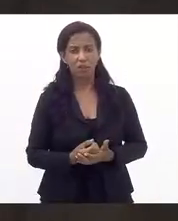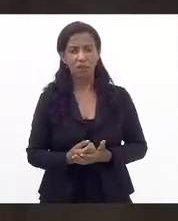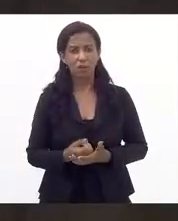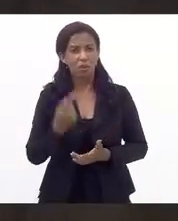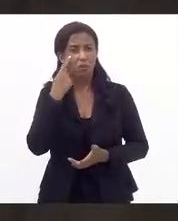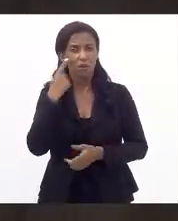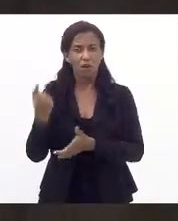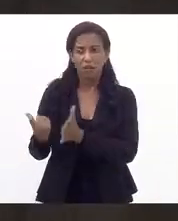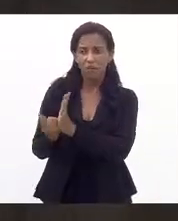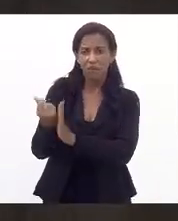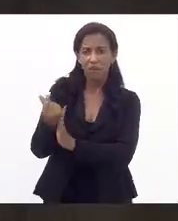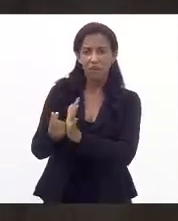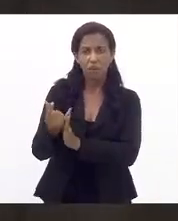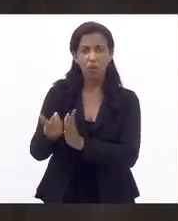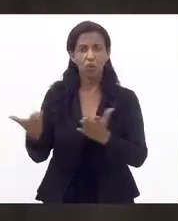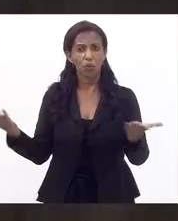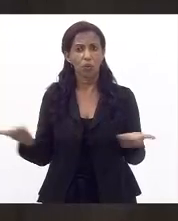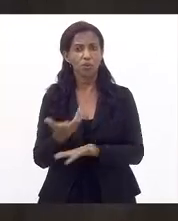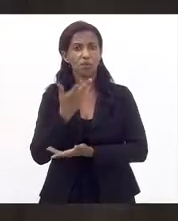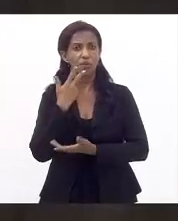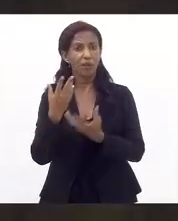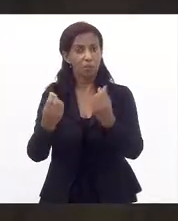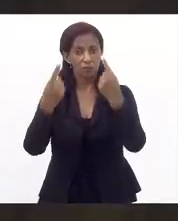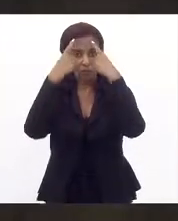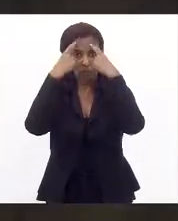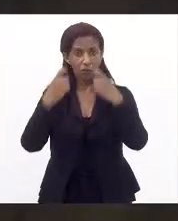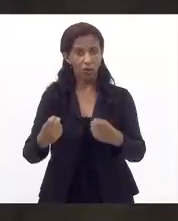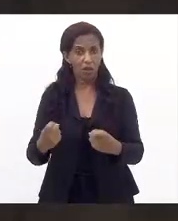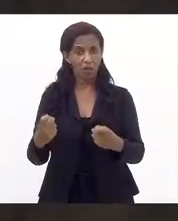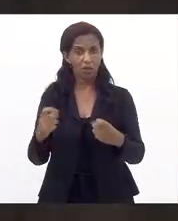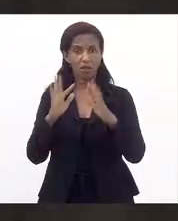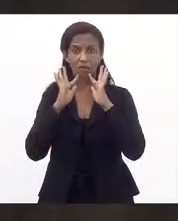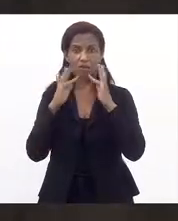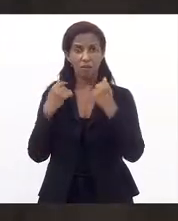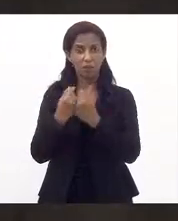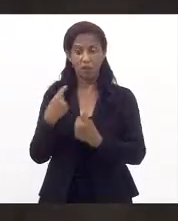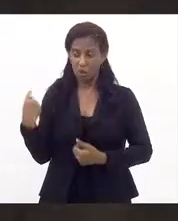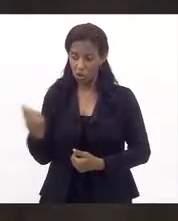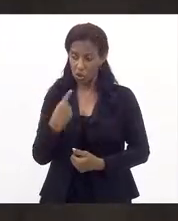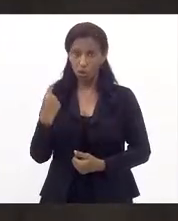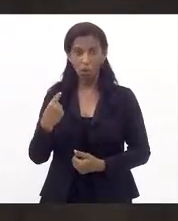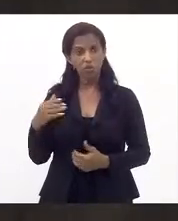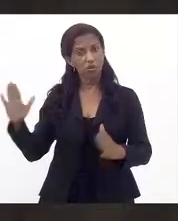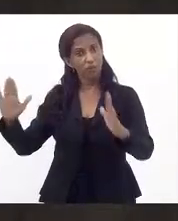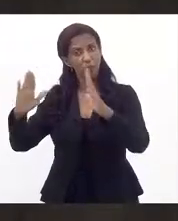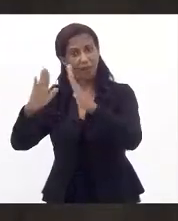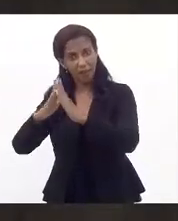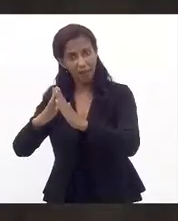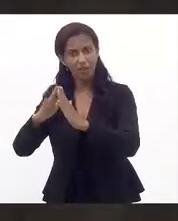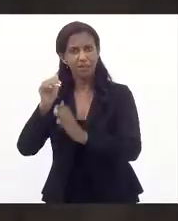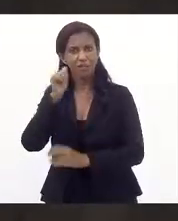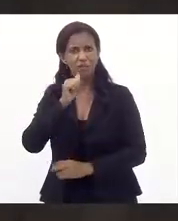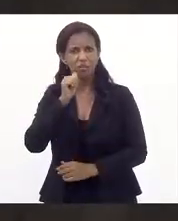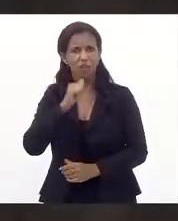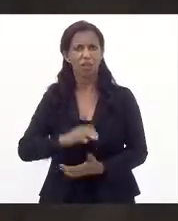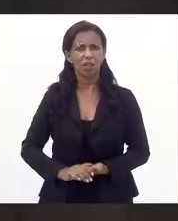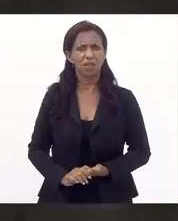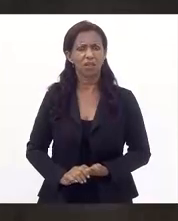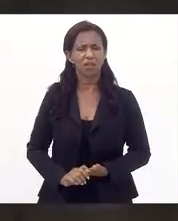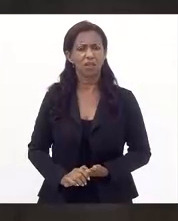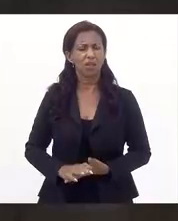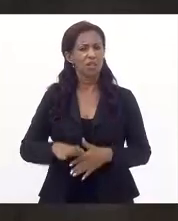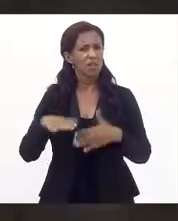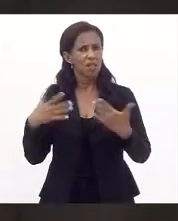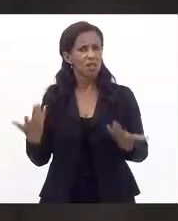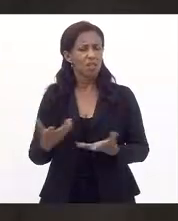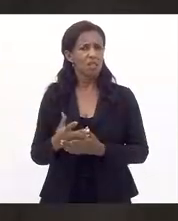arrest hoje em dia muito se fala sobre a violência doméstica somos nós que vamos à casa das vítimas das mulheres O que